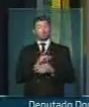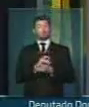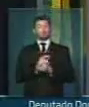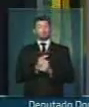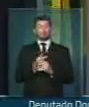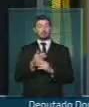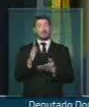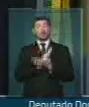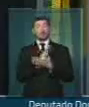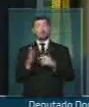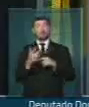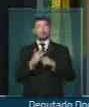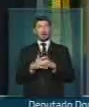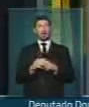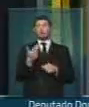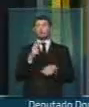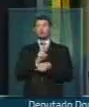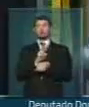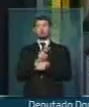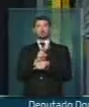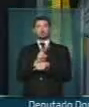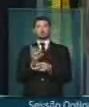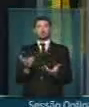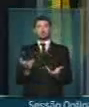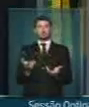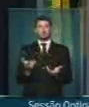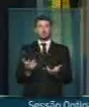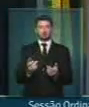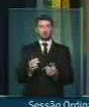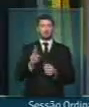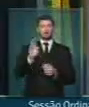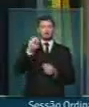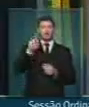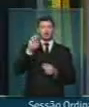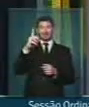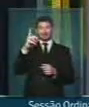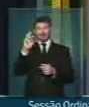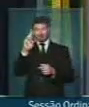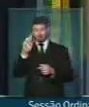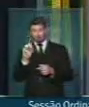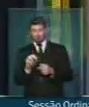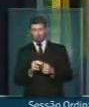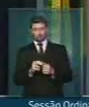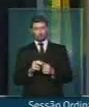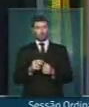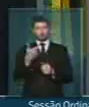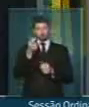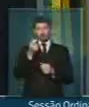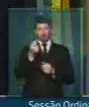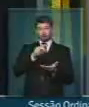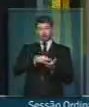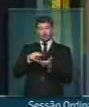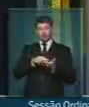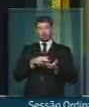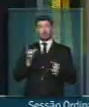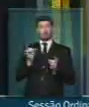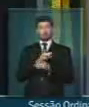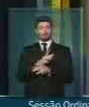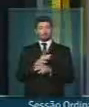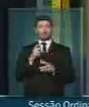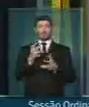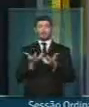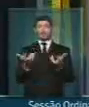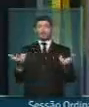alguns equipamentos, não tem vigilância. Em Bernardo do Mearim, ó, prédio de 20 leitos. Está pronto, está cheio do